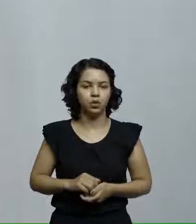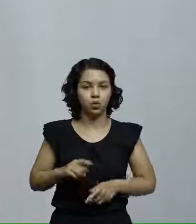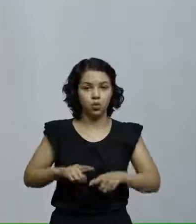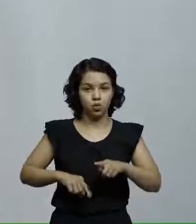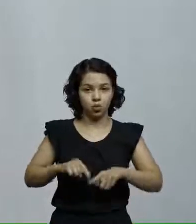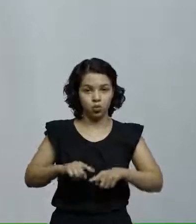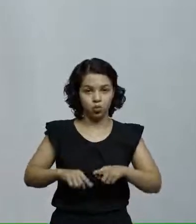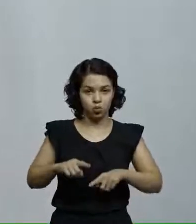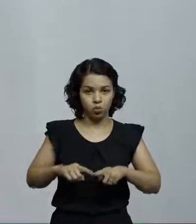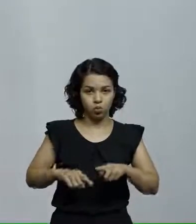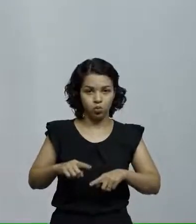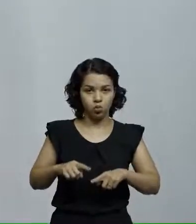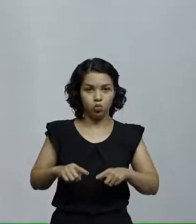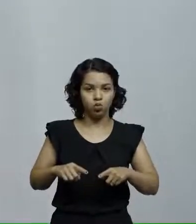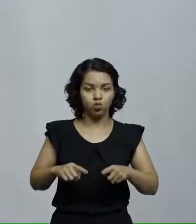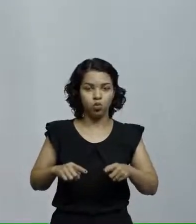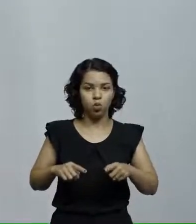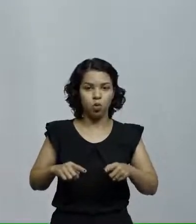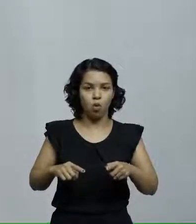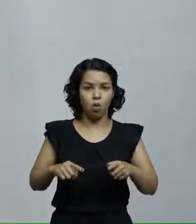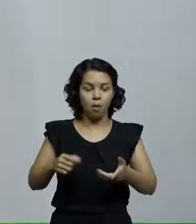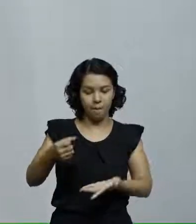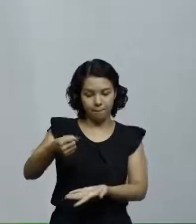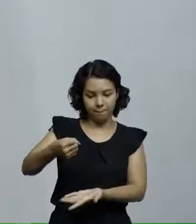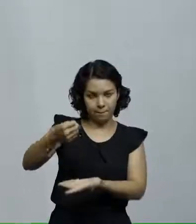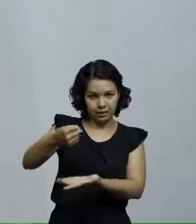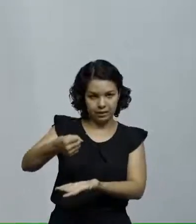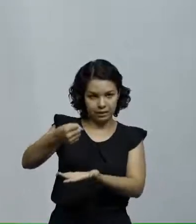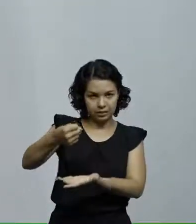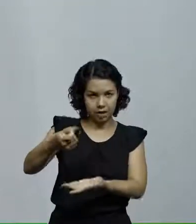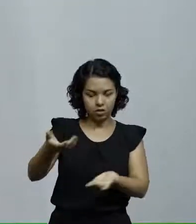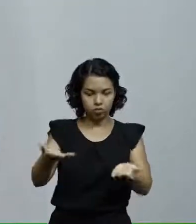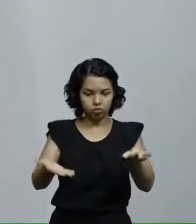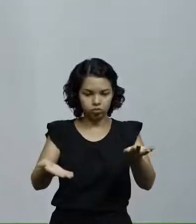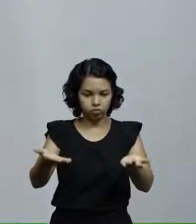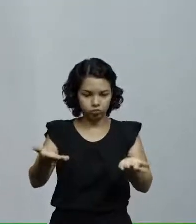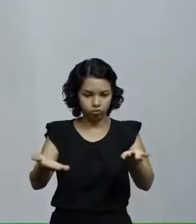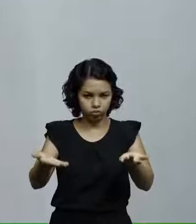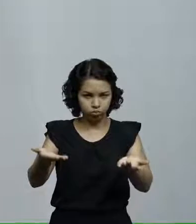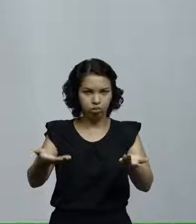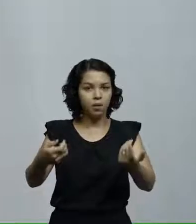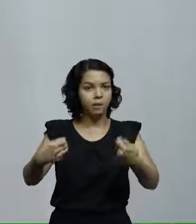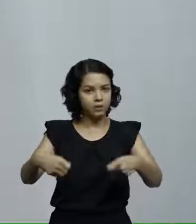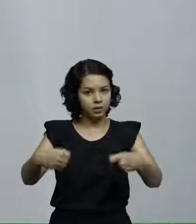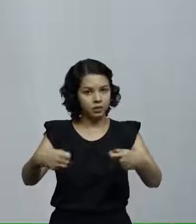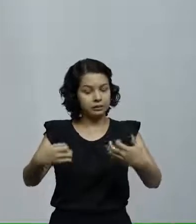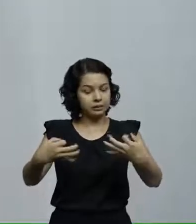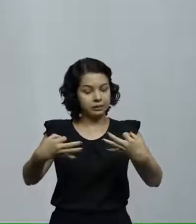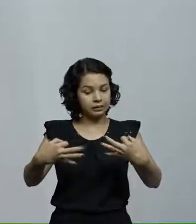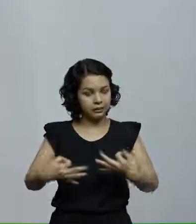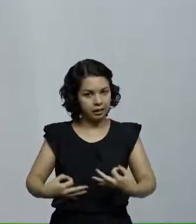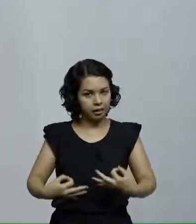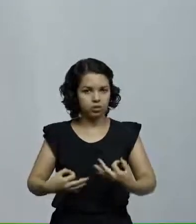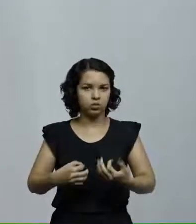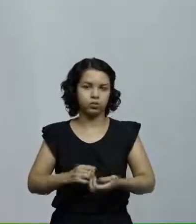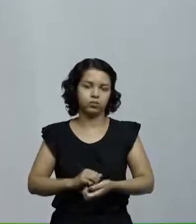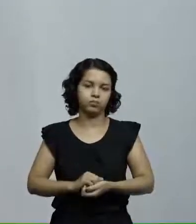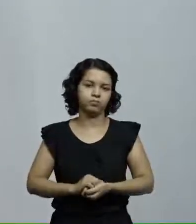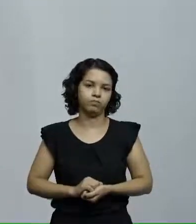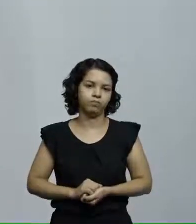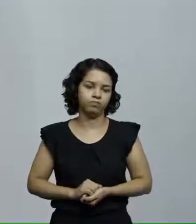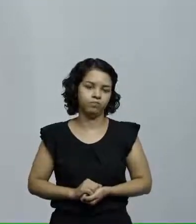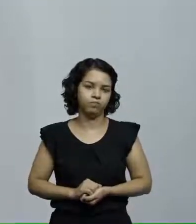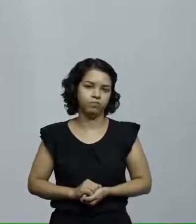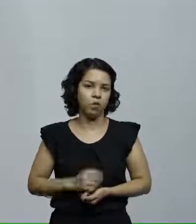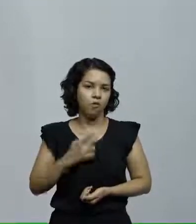pesados na hora, realmente eles estejam marcando, né, de forma correta. Eu não vou nem dizer que seja